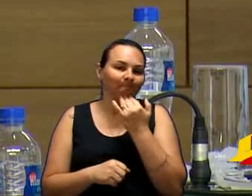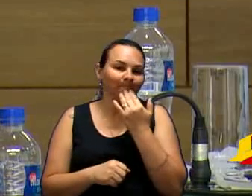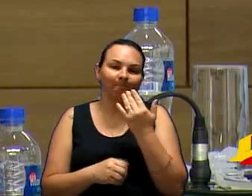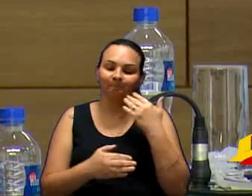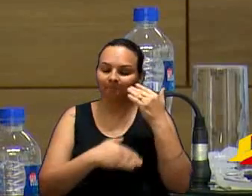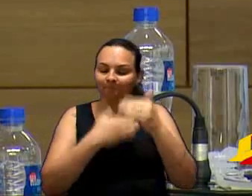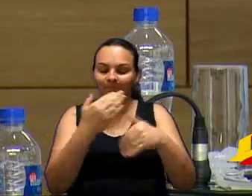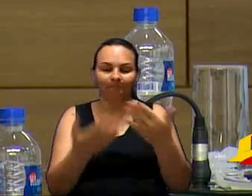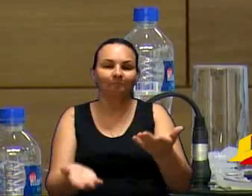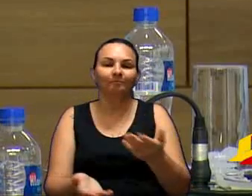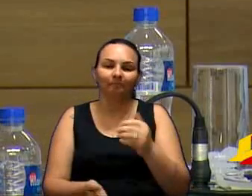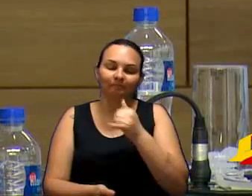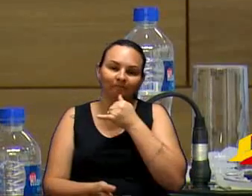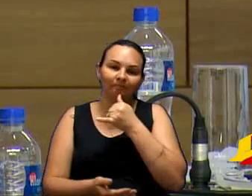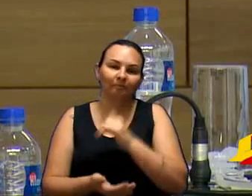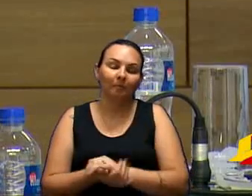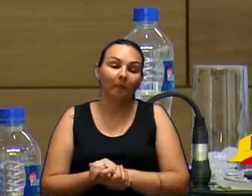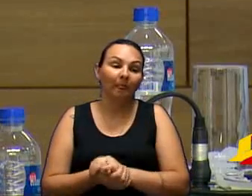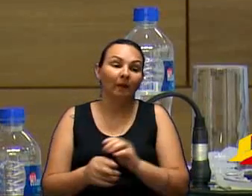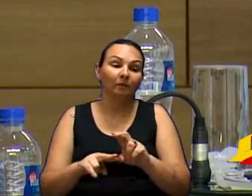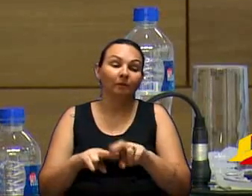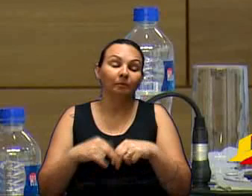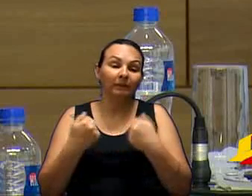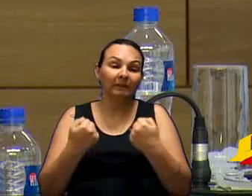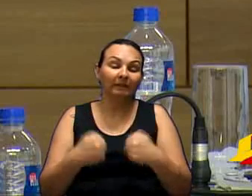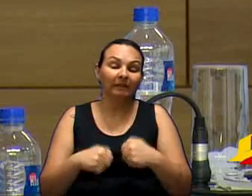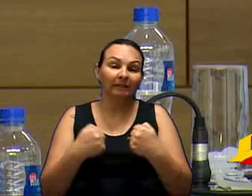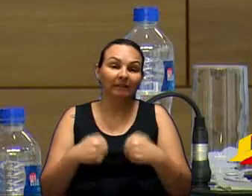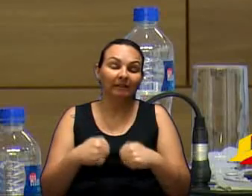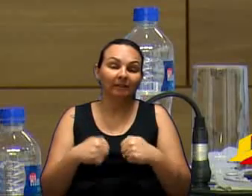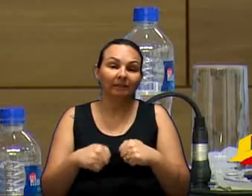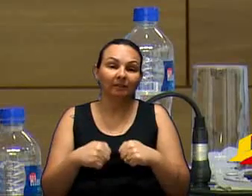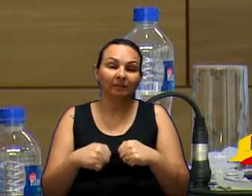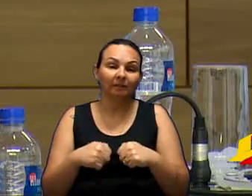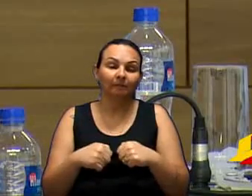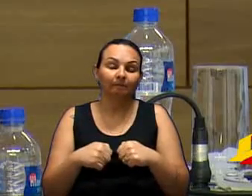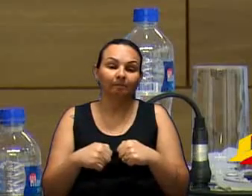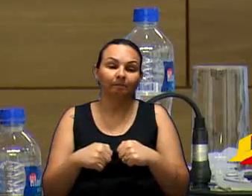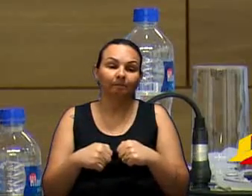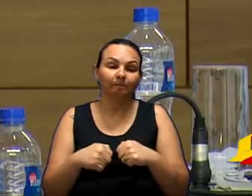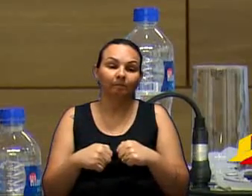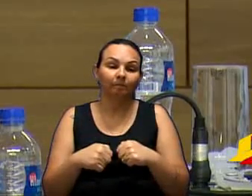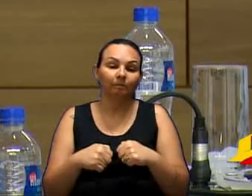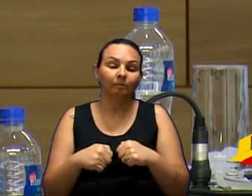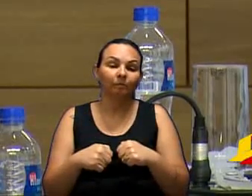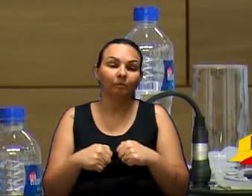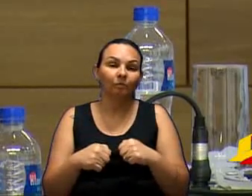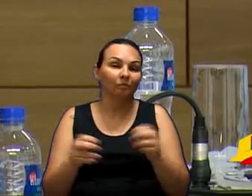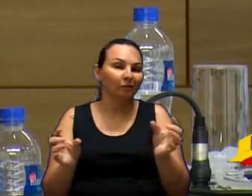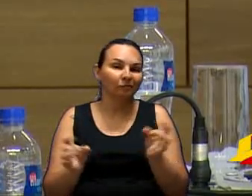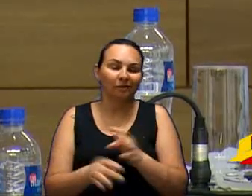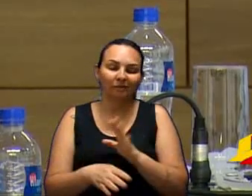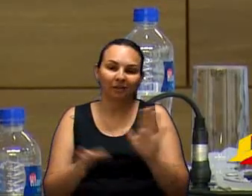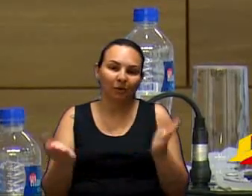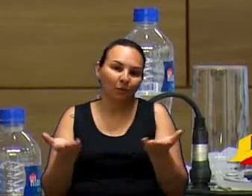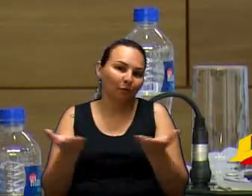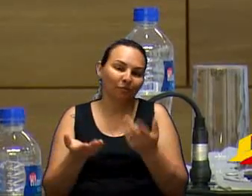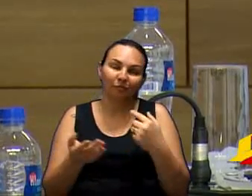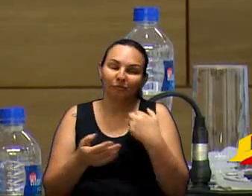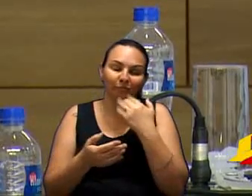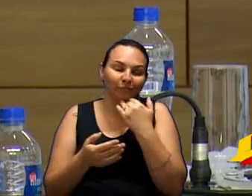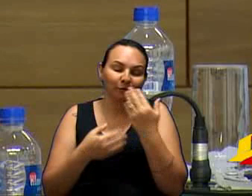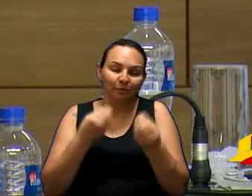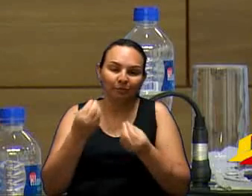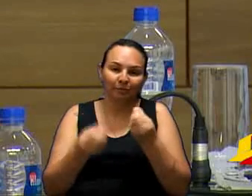infelizmente bom eu vou precisar andamento e eu queria eu acho bom porque tem que fechar com o presidente que não tem outro jeito